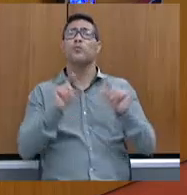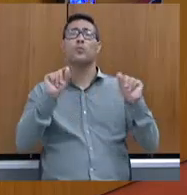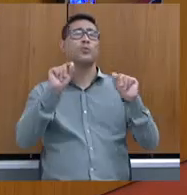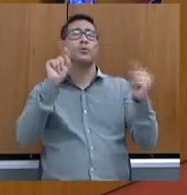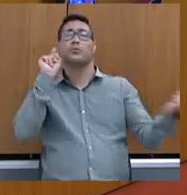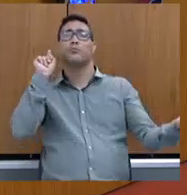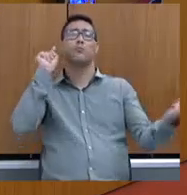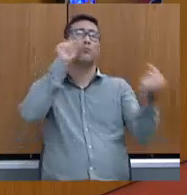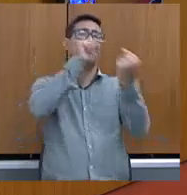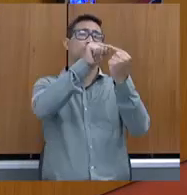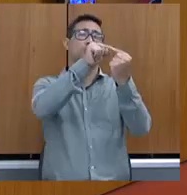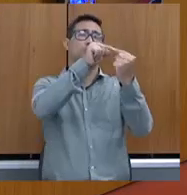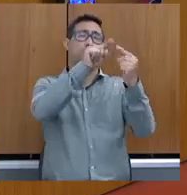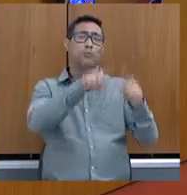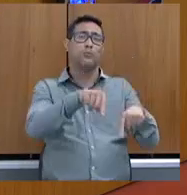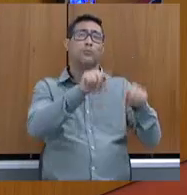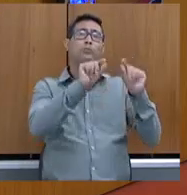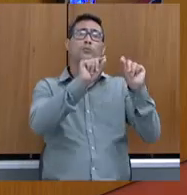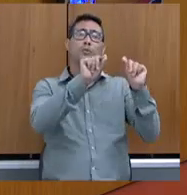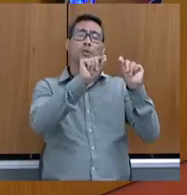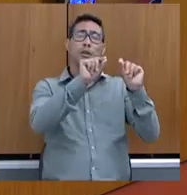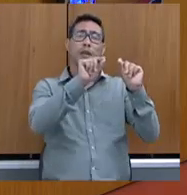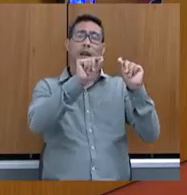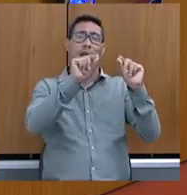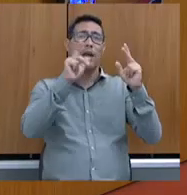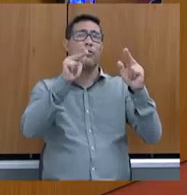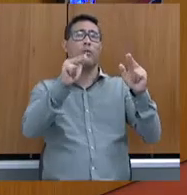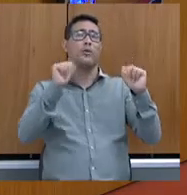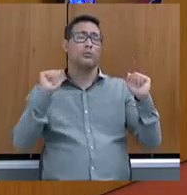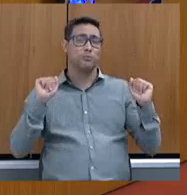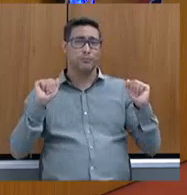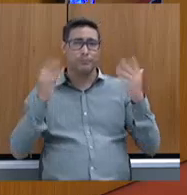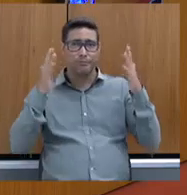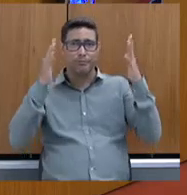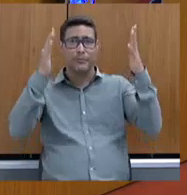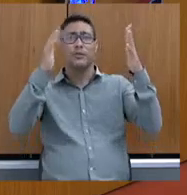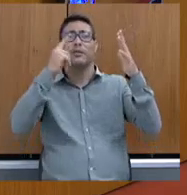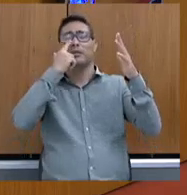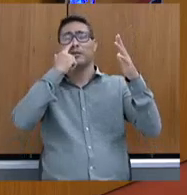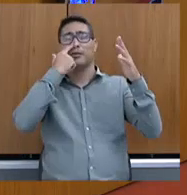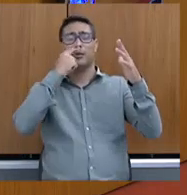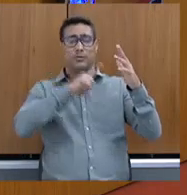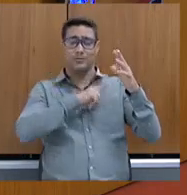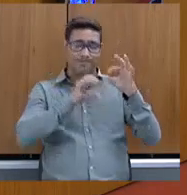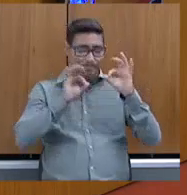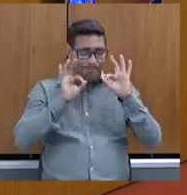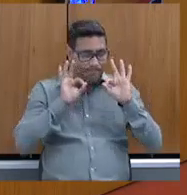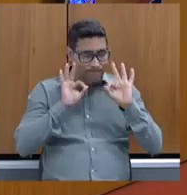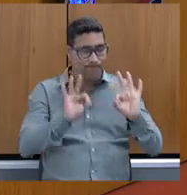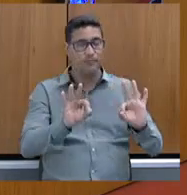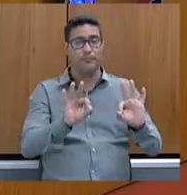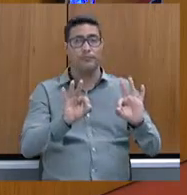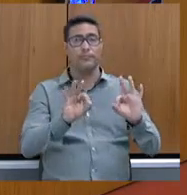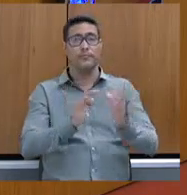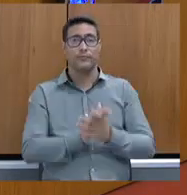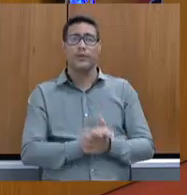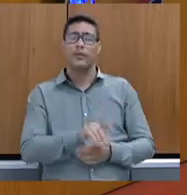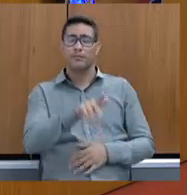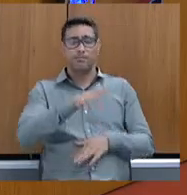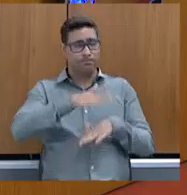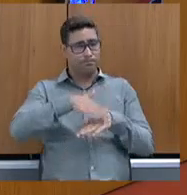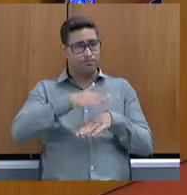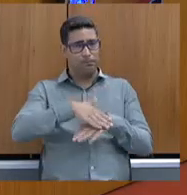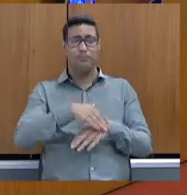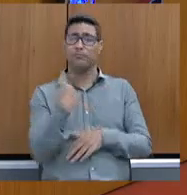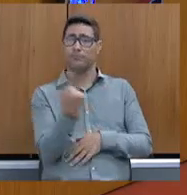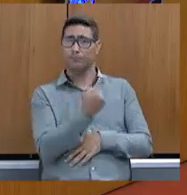a missão né pela paixão e também como a missão e eu tenho certeza absoluta que avançamos muito